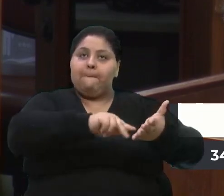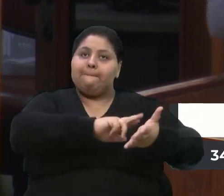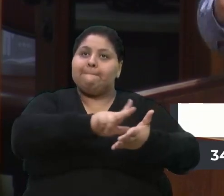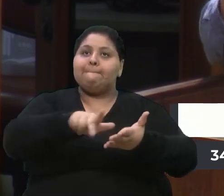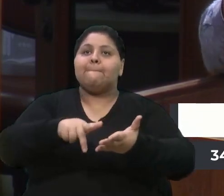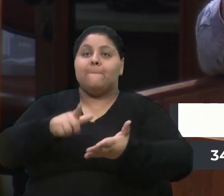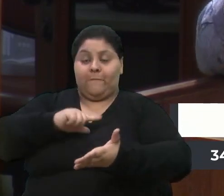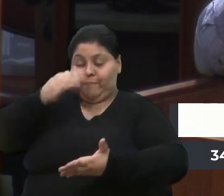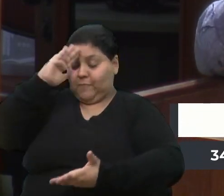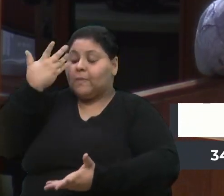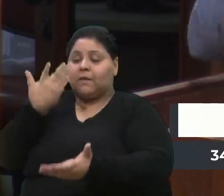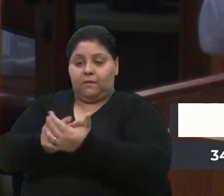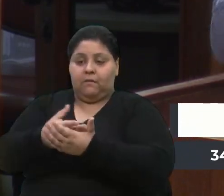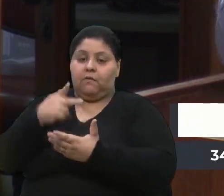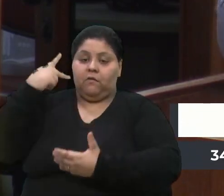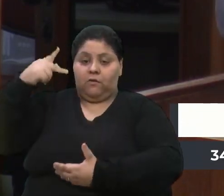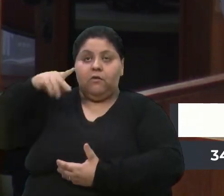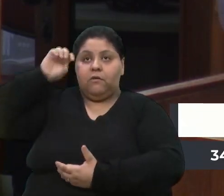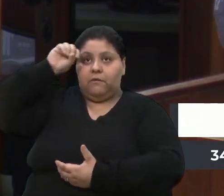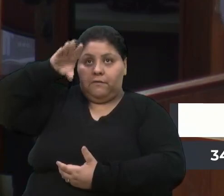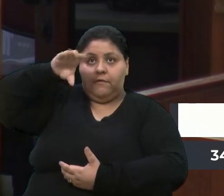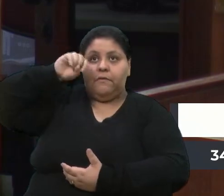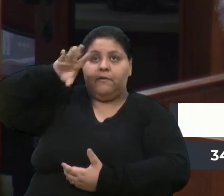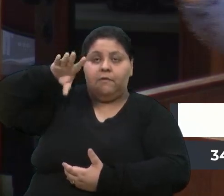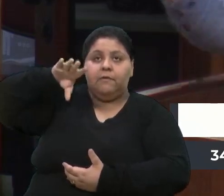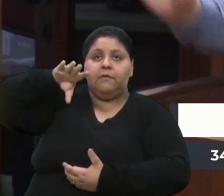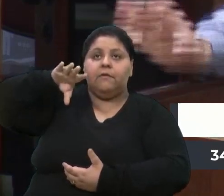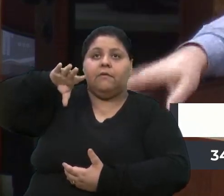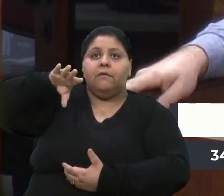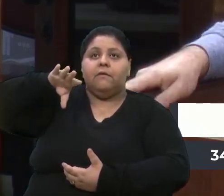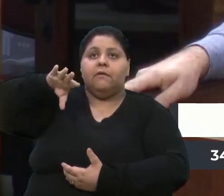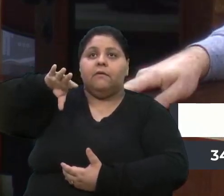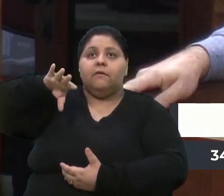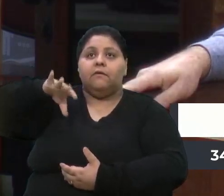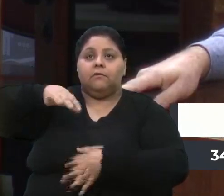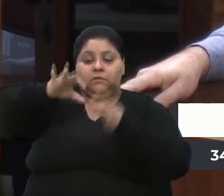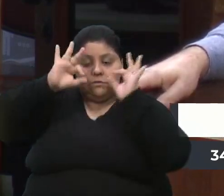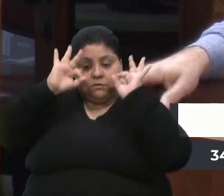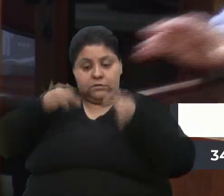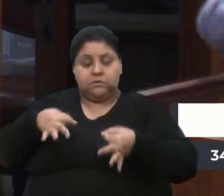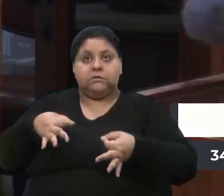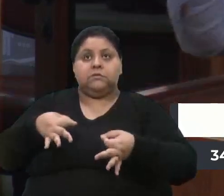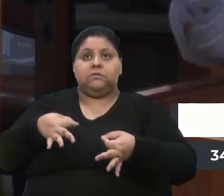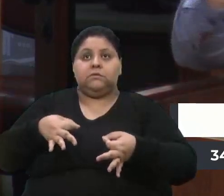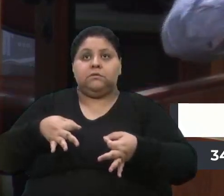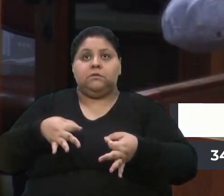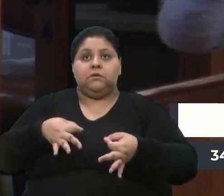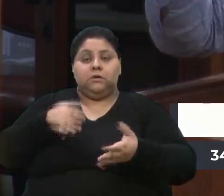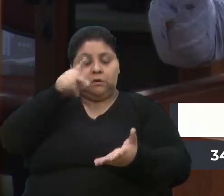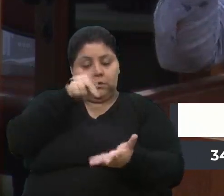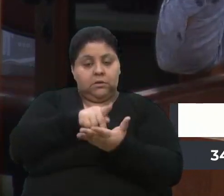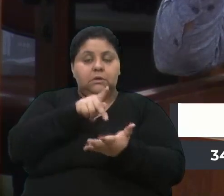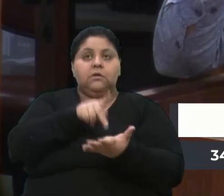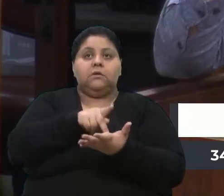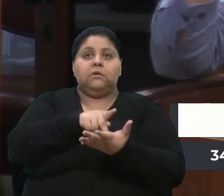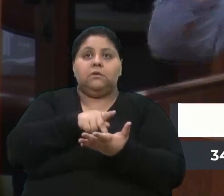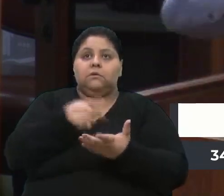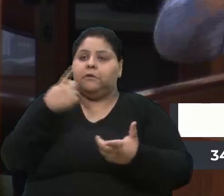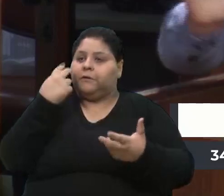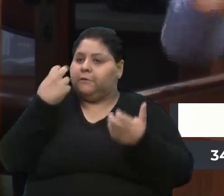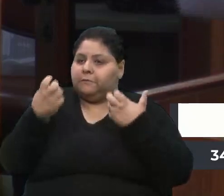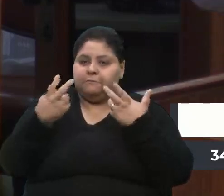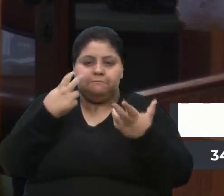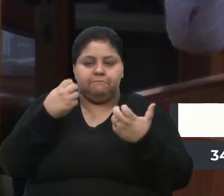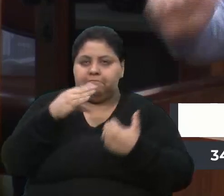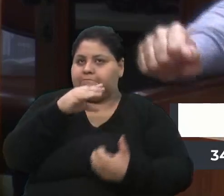certeza que o vereador Fiuza não é desse. O vereador Fiuza tem o lado e mantém sempre a sua linearidade aí, né? Não se preocupa muito com cargo